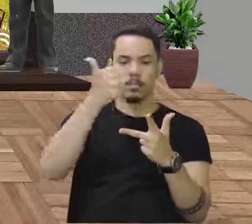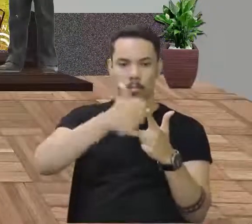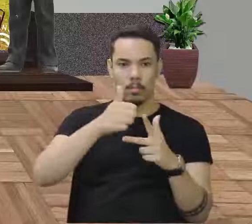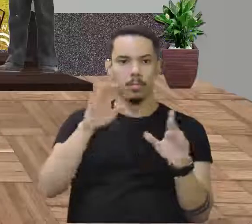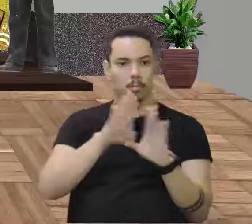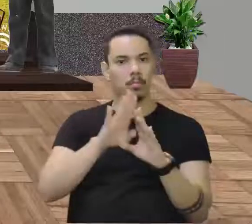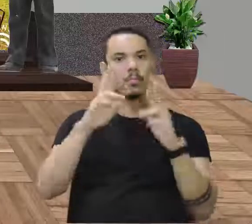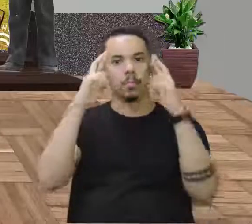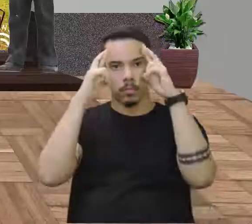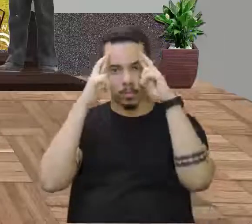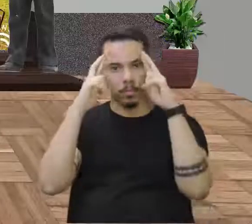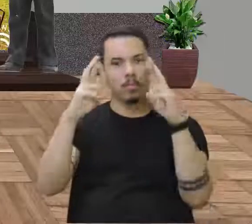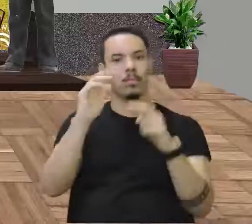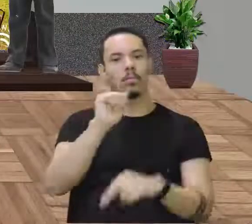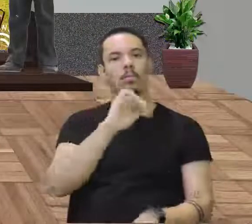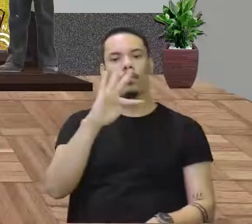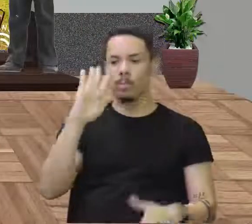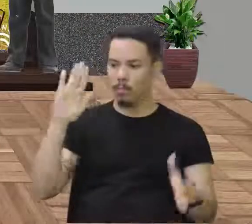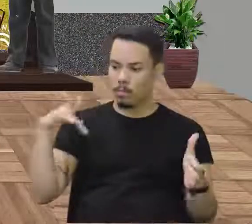muito Aloysio Ferreira.